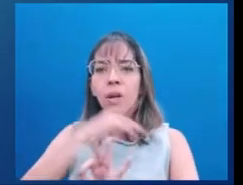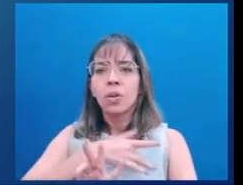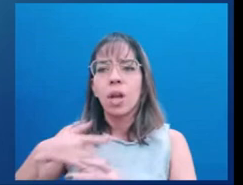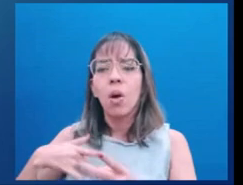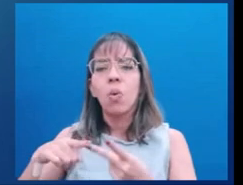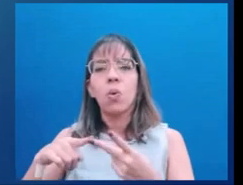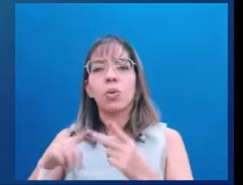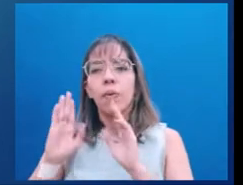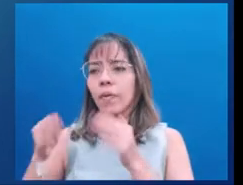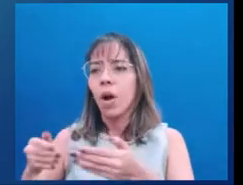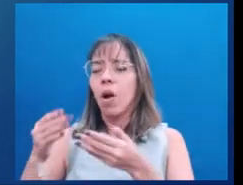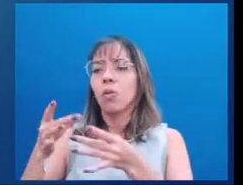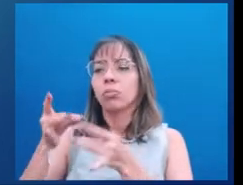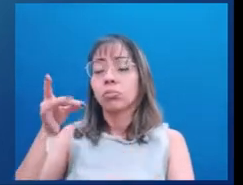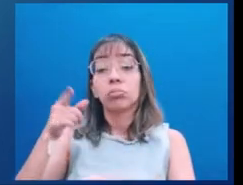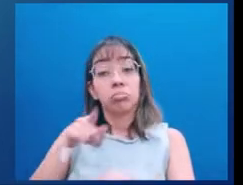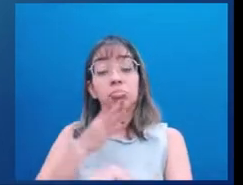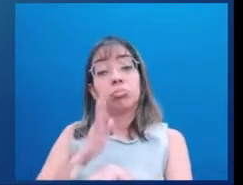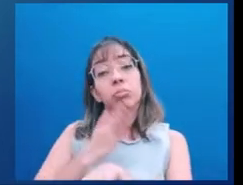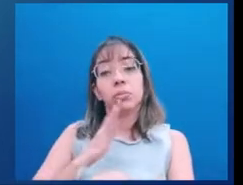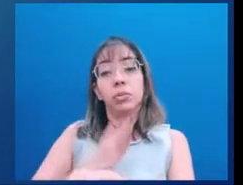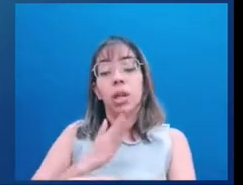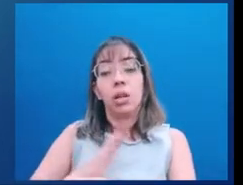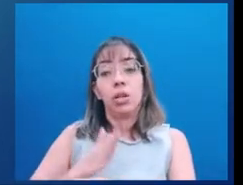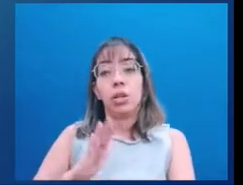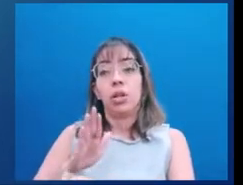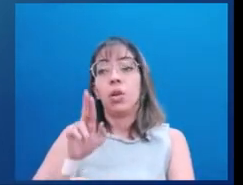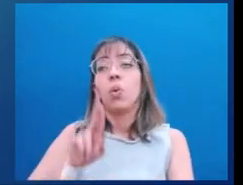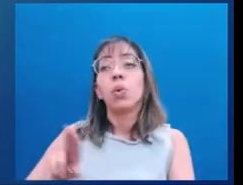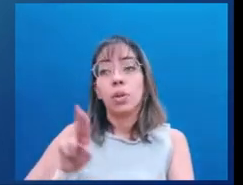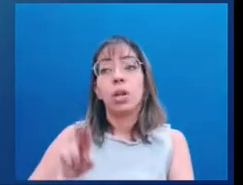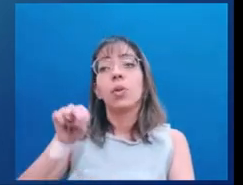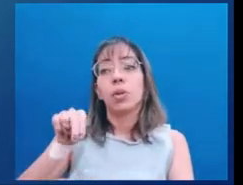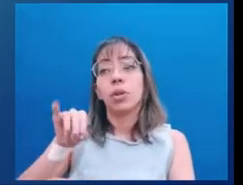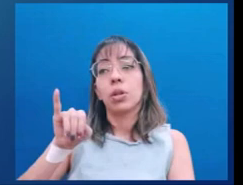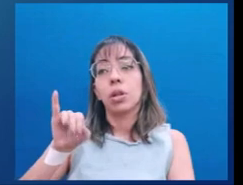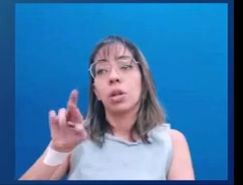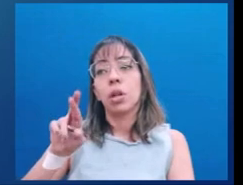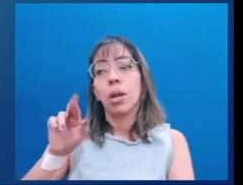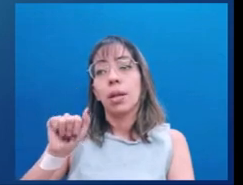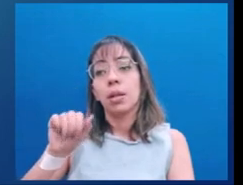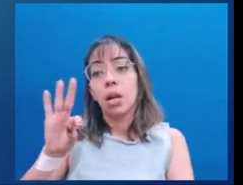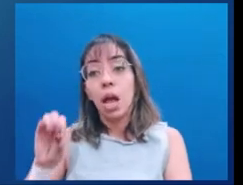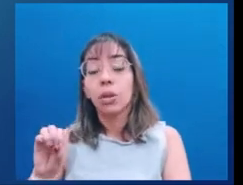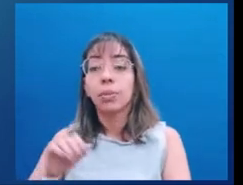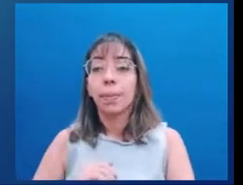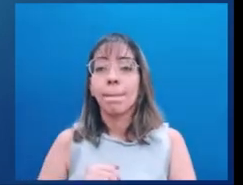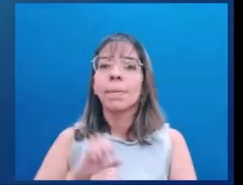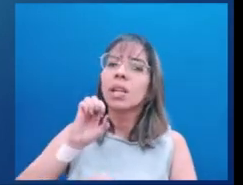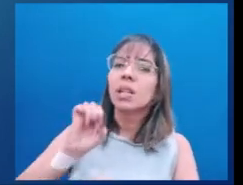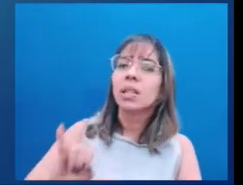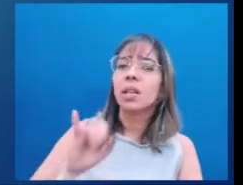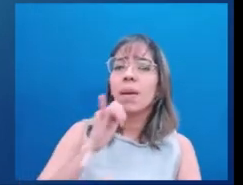a inflamabilidade, né, os riscos à saúde, se tem riscos específicos, né? Treinem aí com o nitrato de